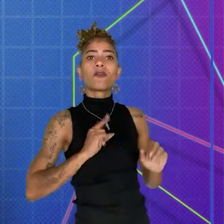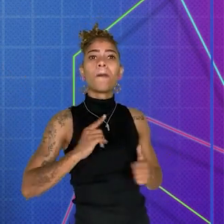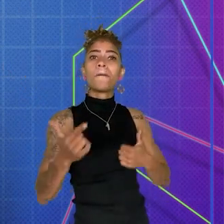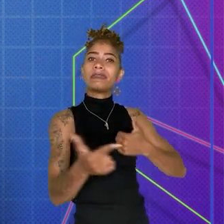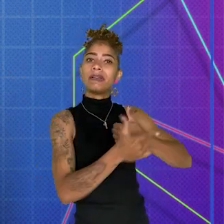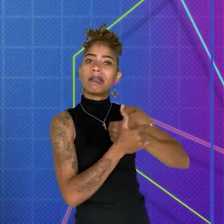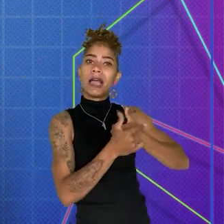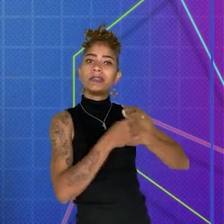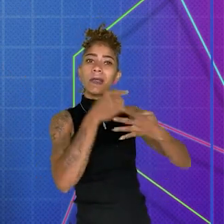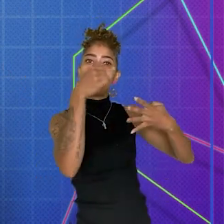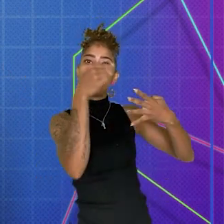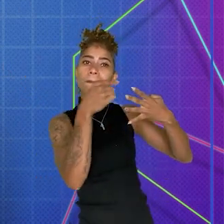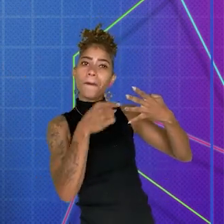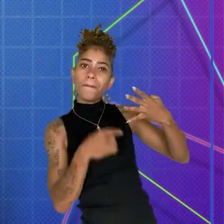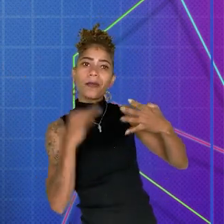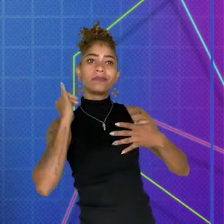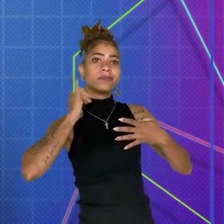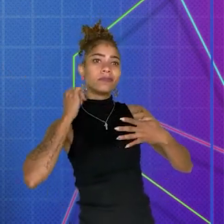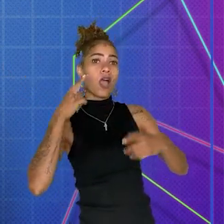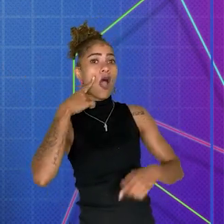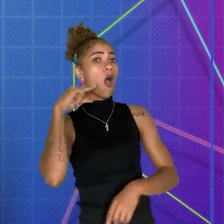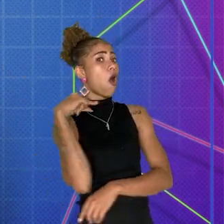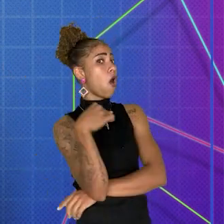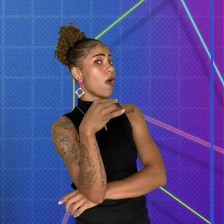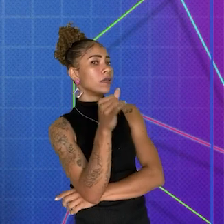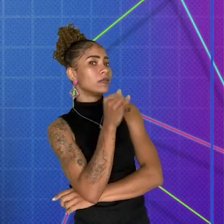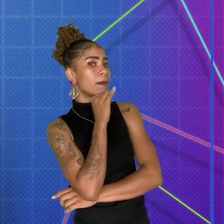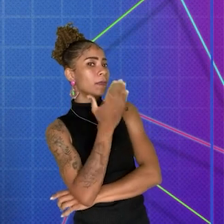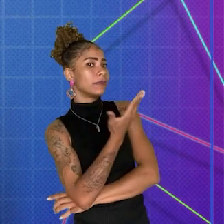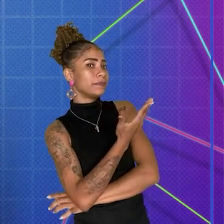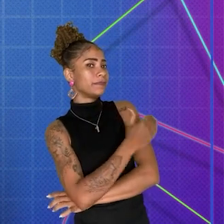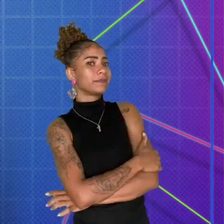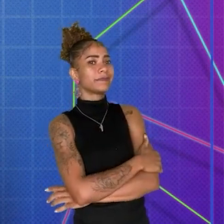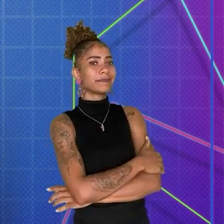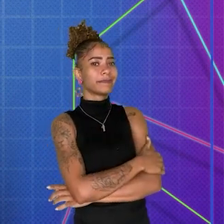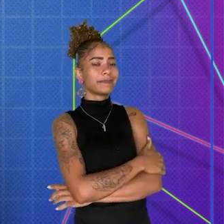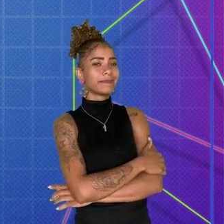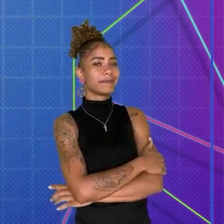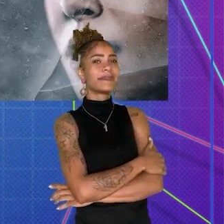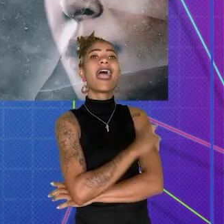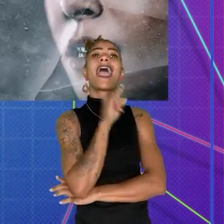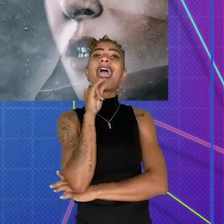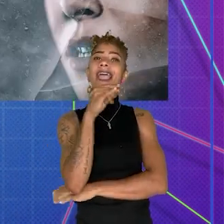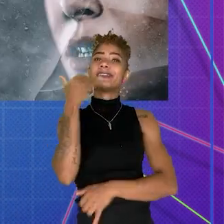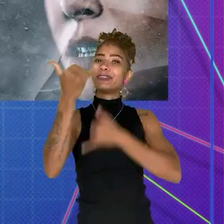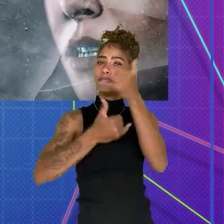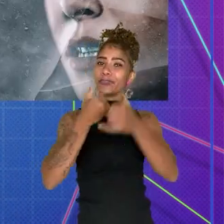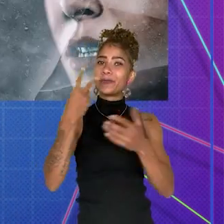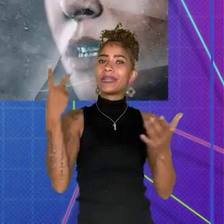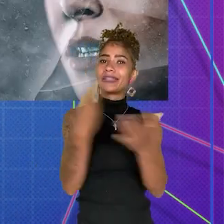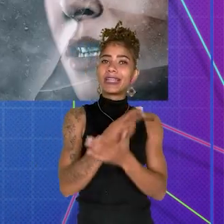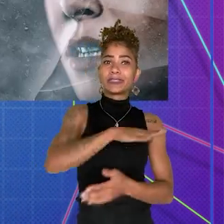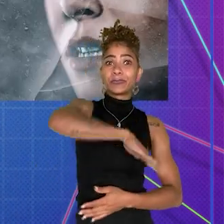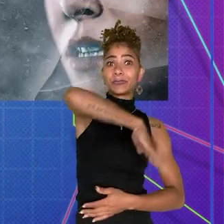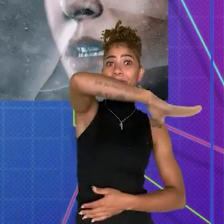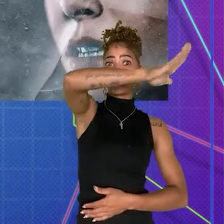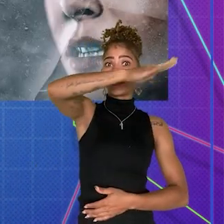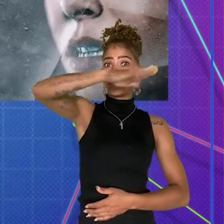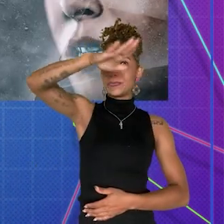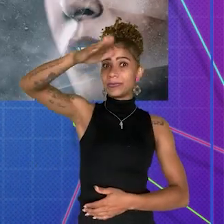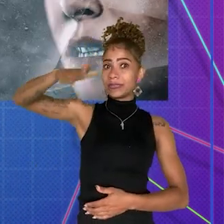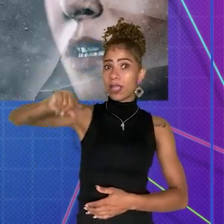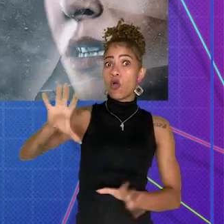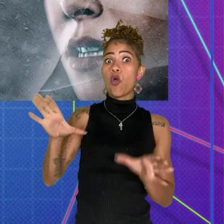significativa, com personagens e elementos narrativos. E olha mais uns exemplos aí para vocês. Until Dawn. Esse jogo se passa em uma